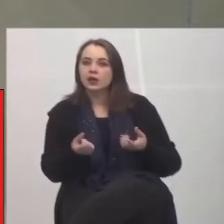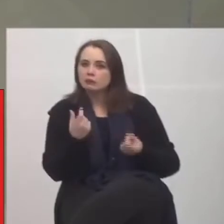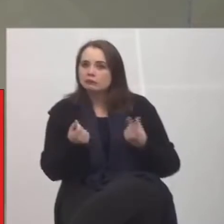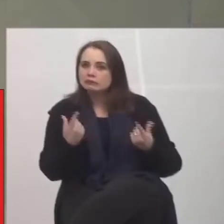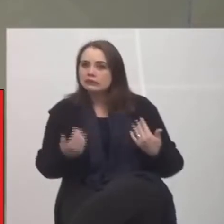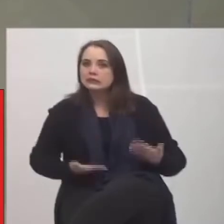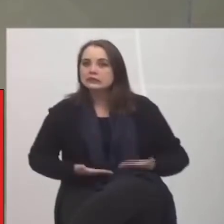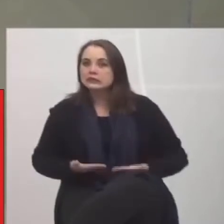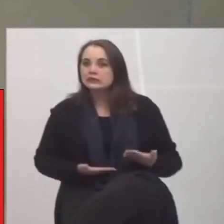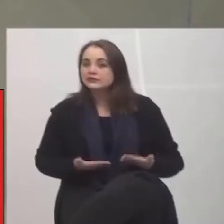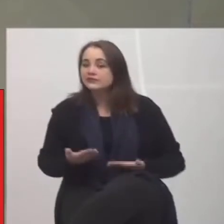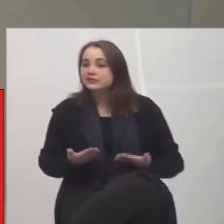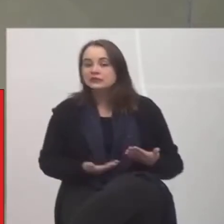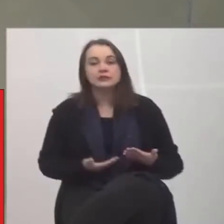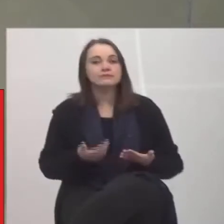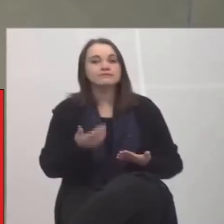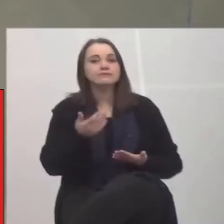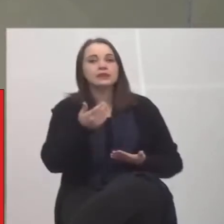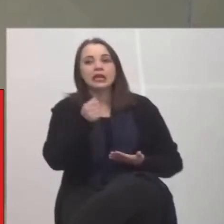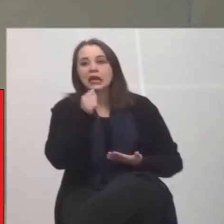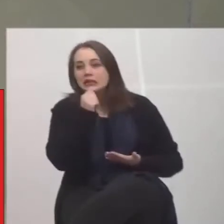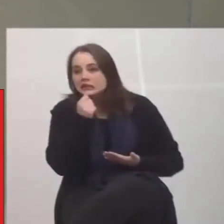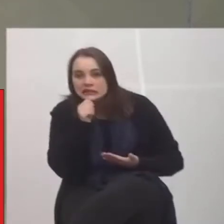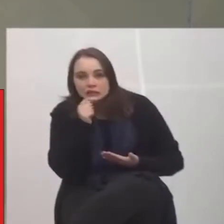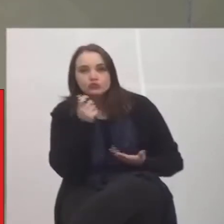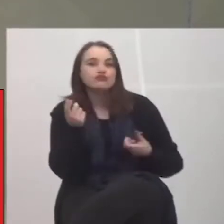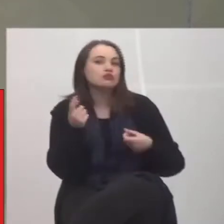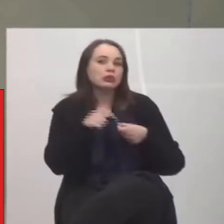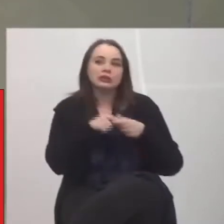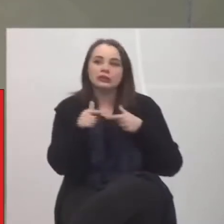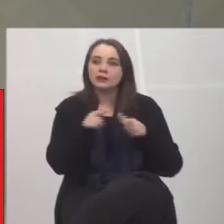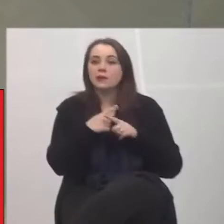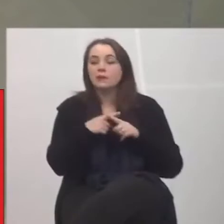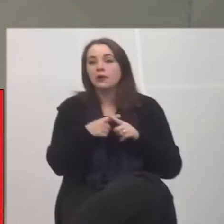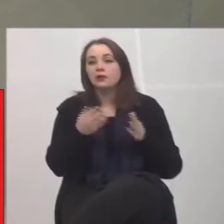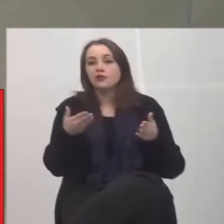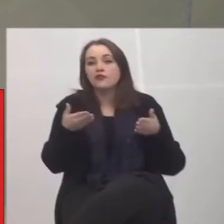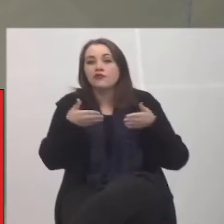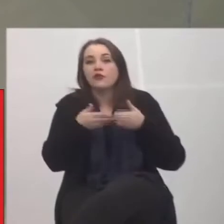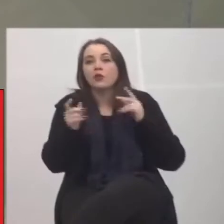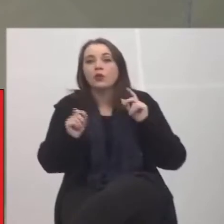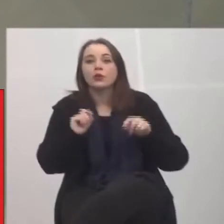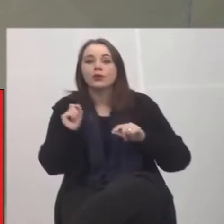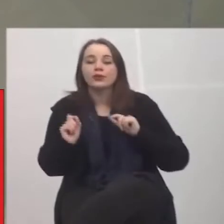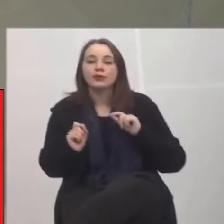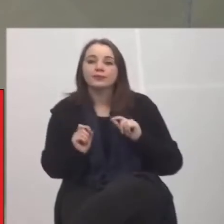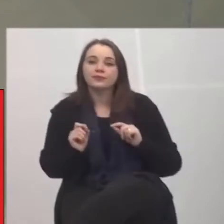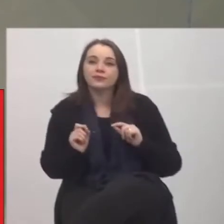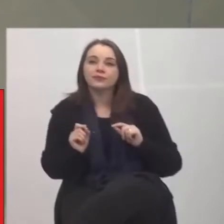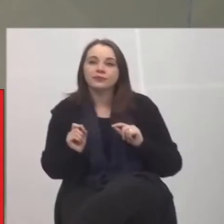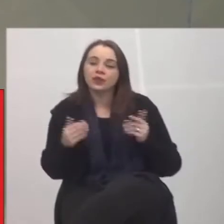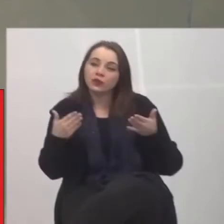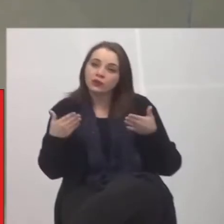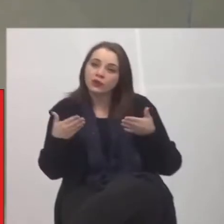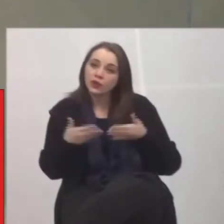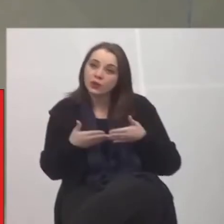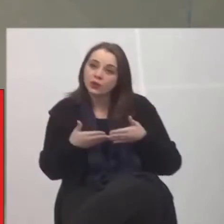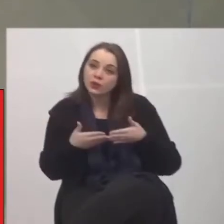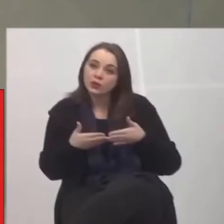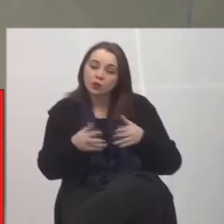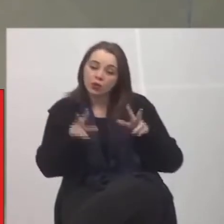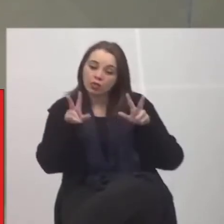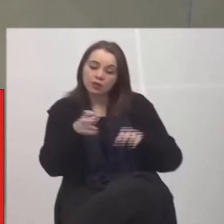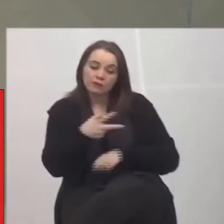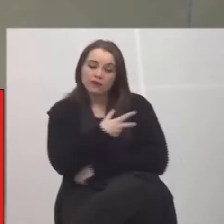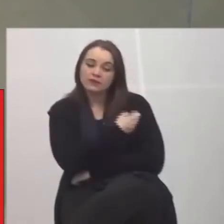serviços ainda estão prejudicados devido ao foco muito grande na